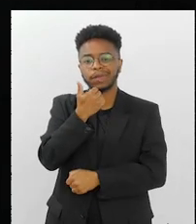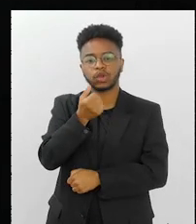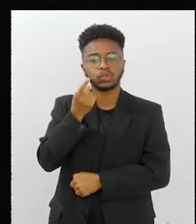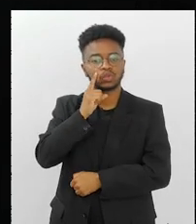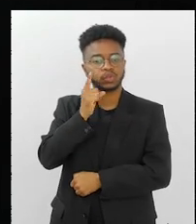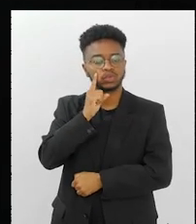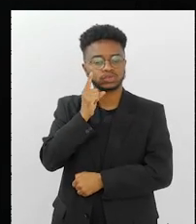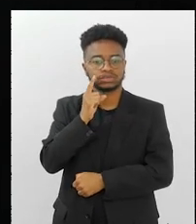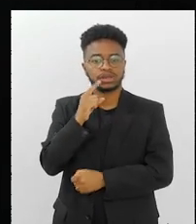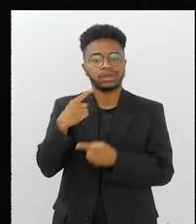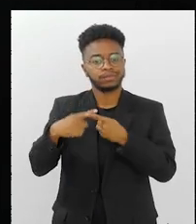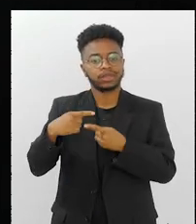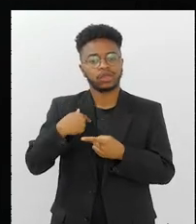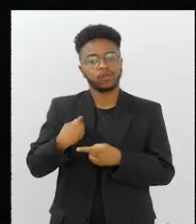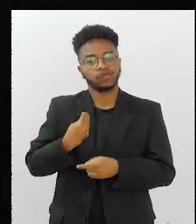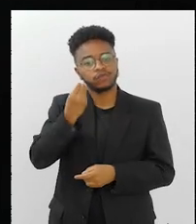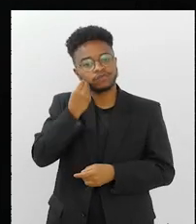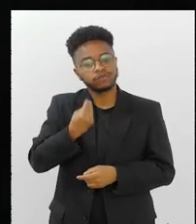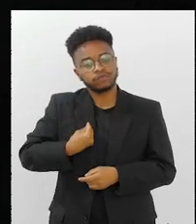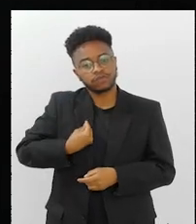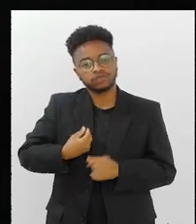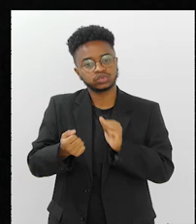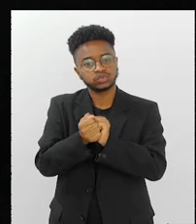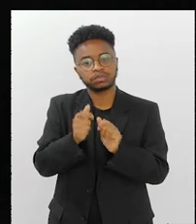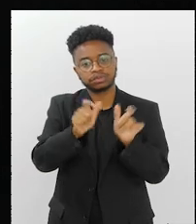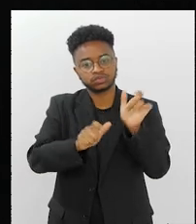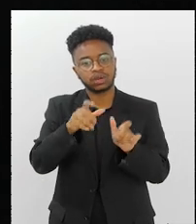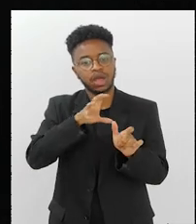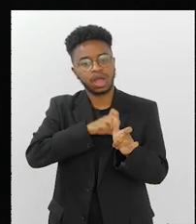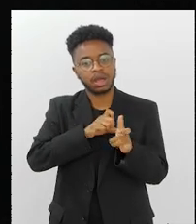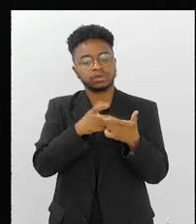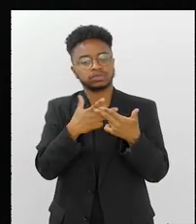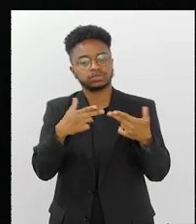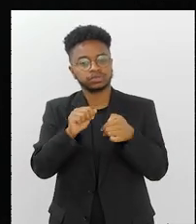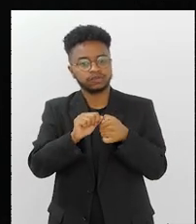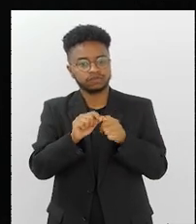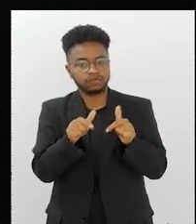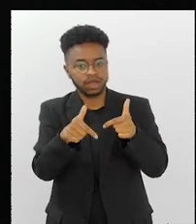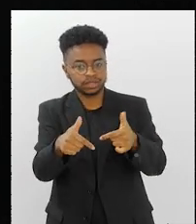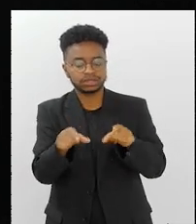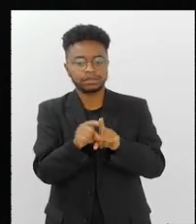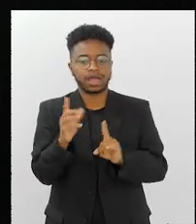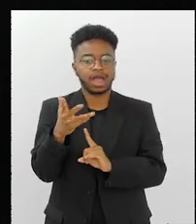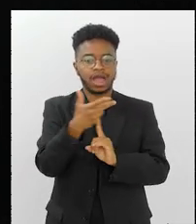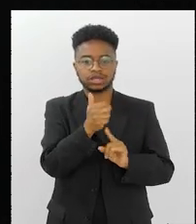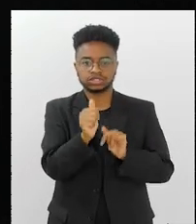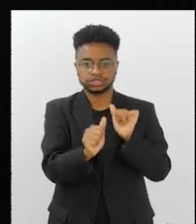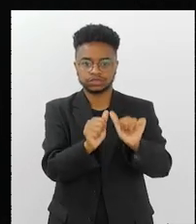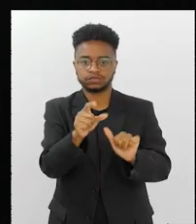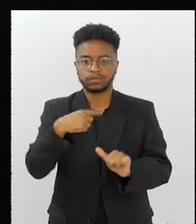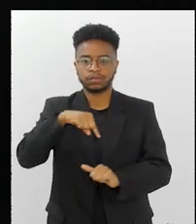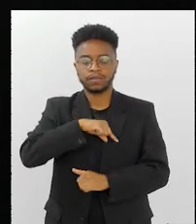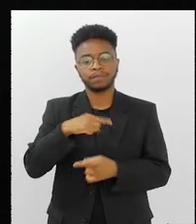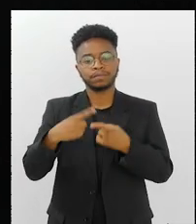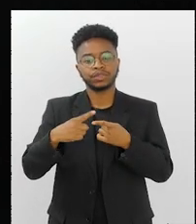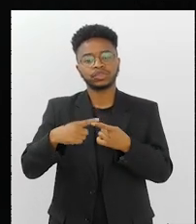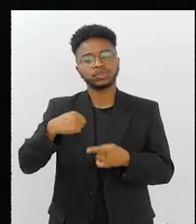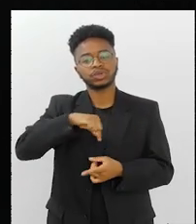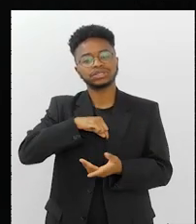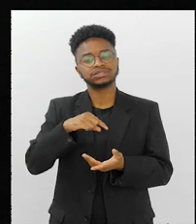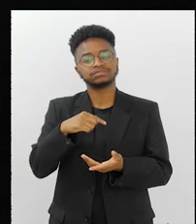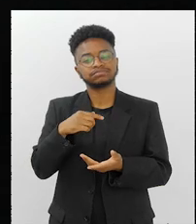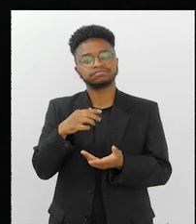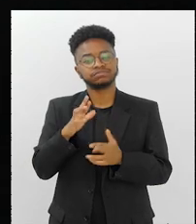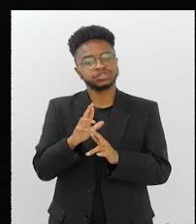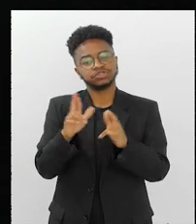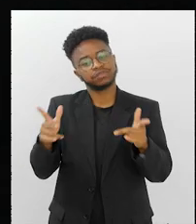dia melhor por viver com pessoas que amam aquilo que fazem e a arte transforma né Mauro eu acho que a gente nunca vai ser um beijmo depois